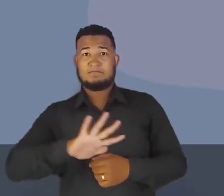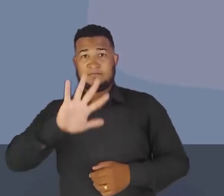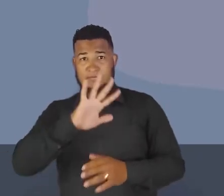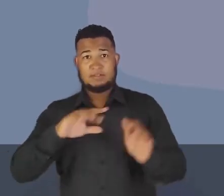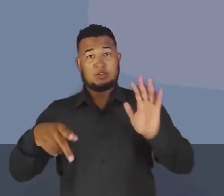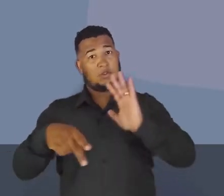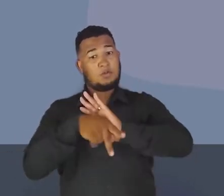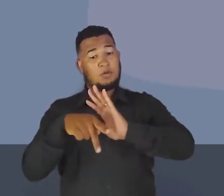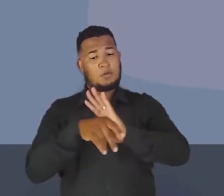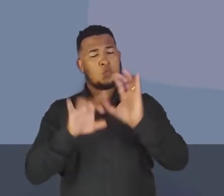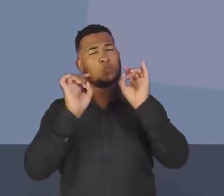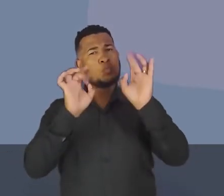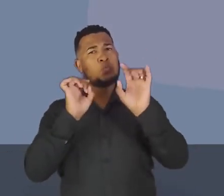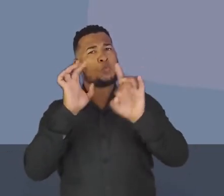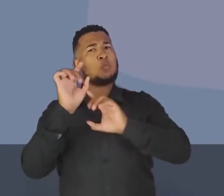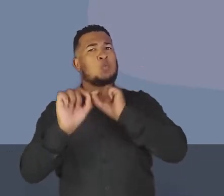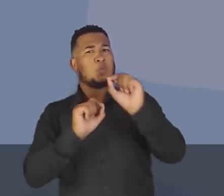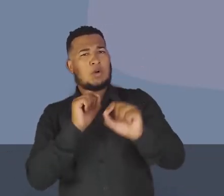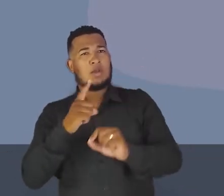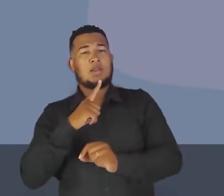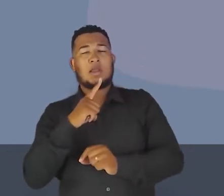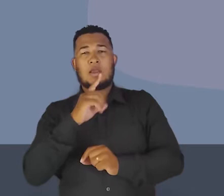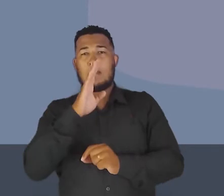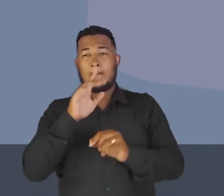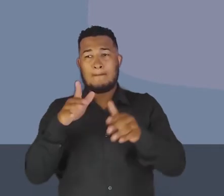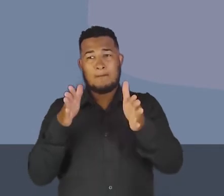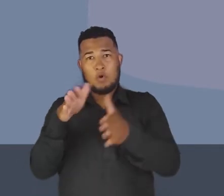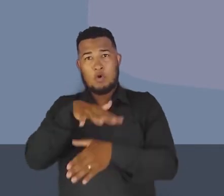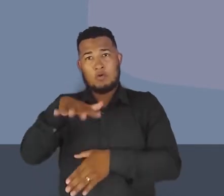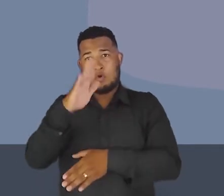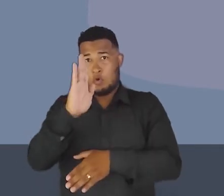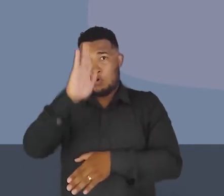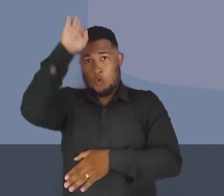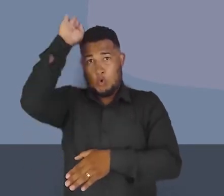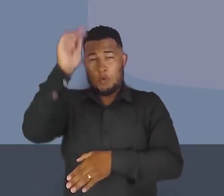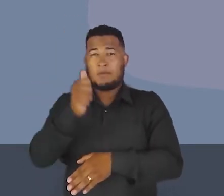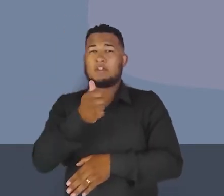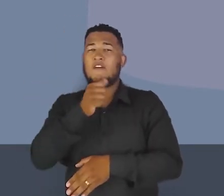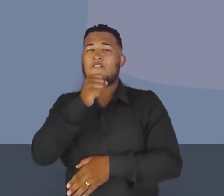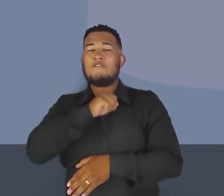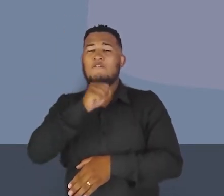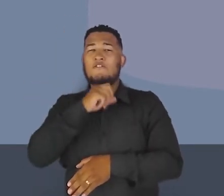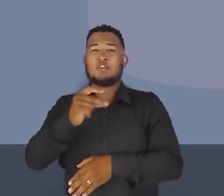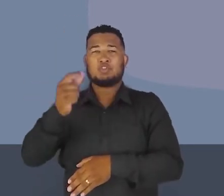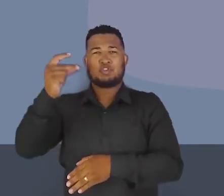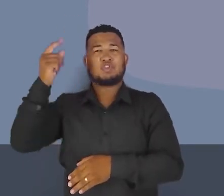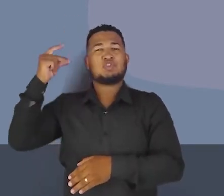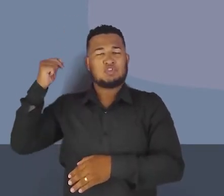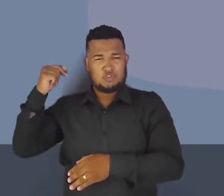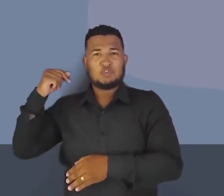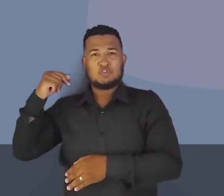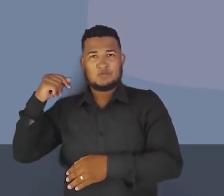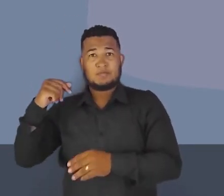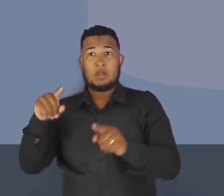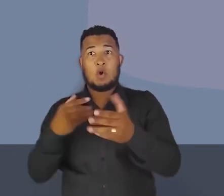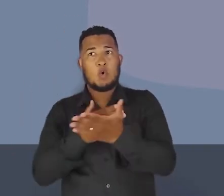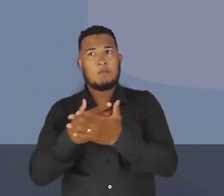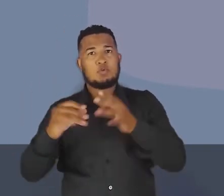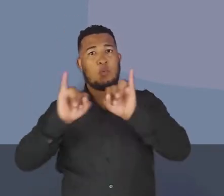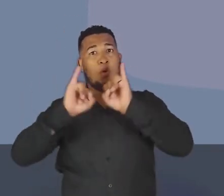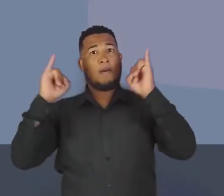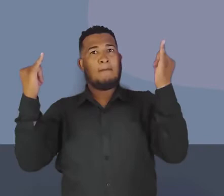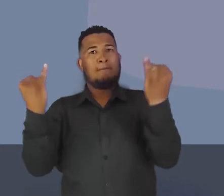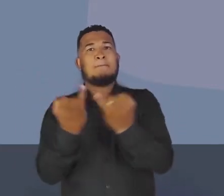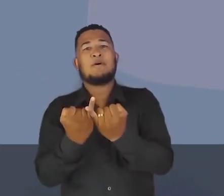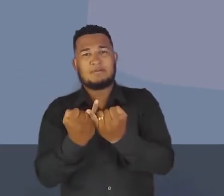um mosaico da época da Roma Antiga, mais precisamente ali da passagem da República para o Império Romano,